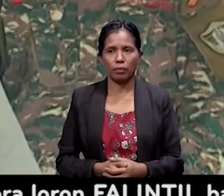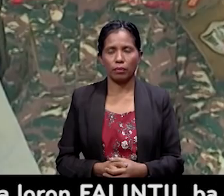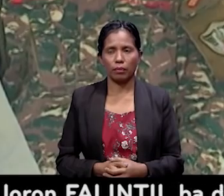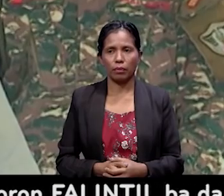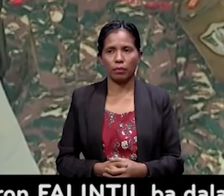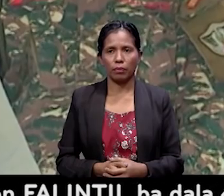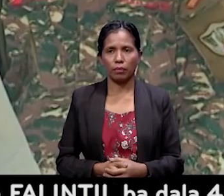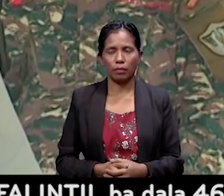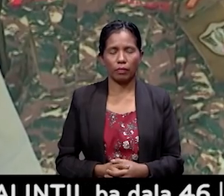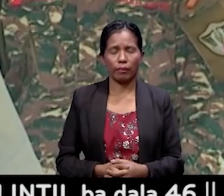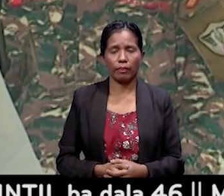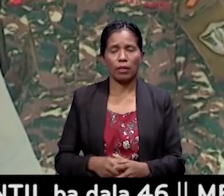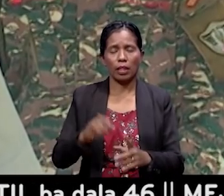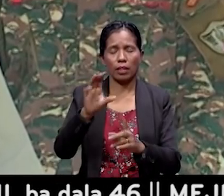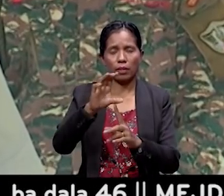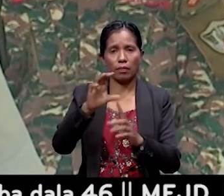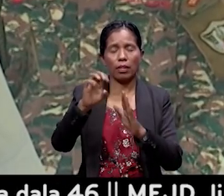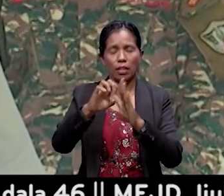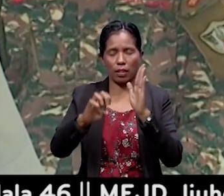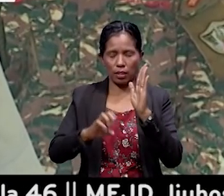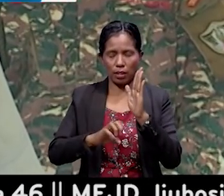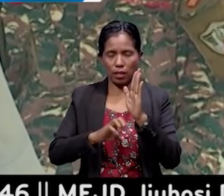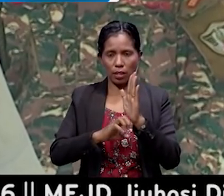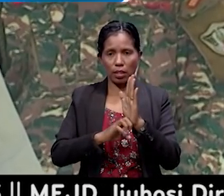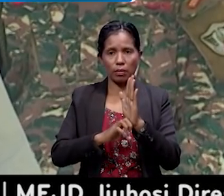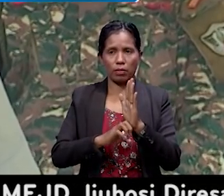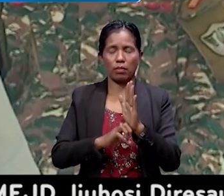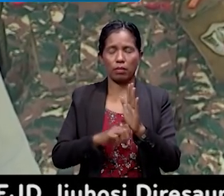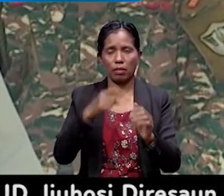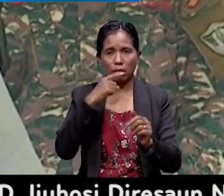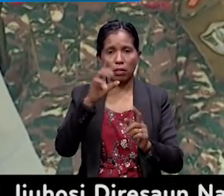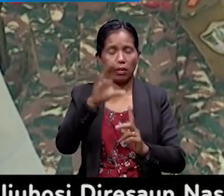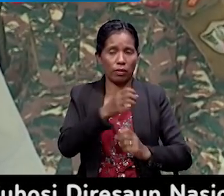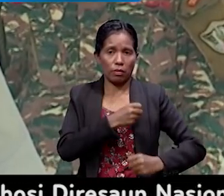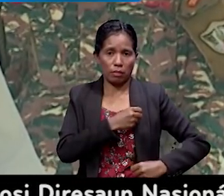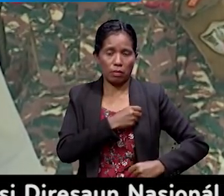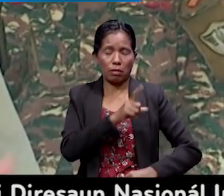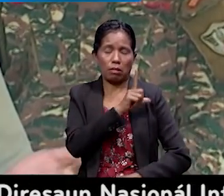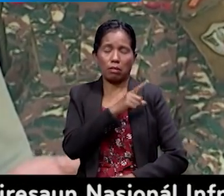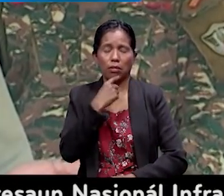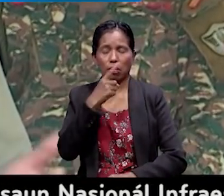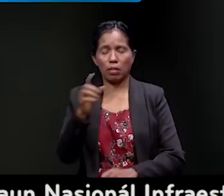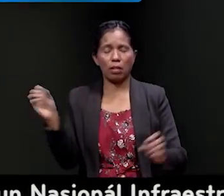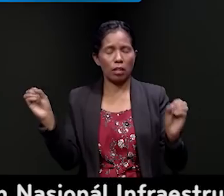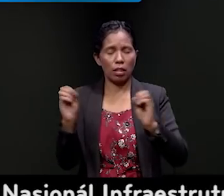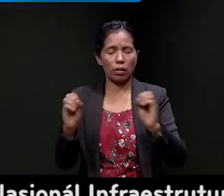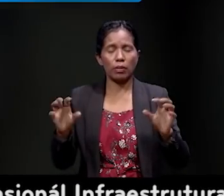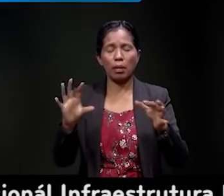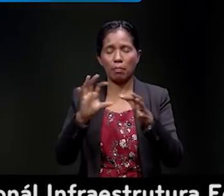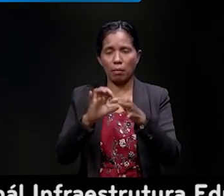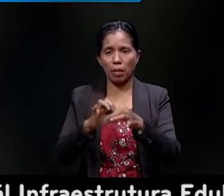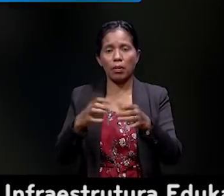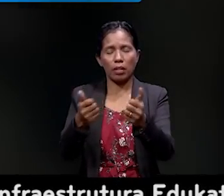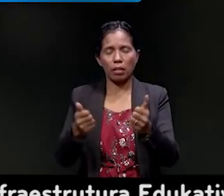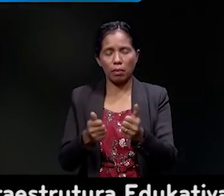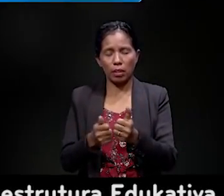Chefe de Estado Maior General FFDTL Tenente General Lere Anan Timur Hateten, lá os membros arte marcial Sirenia Sala, banhira tamassa